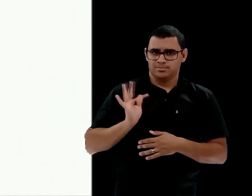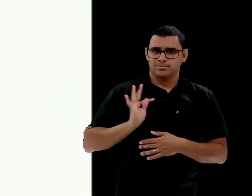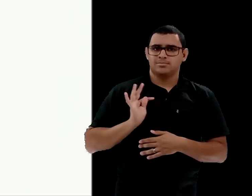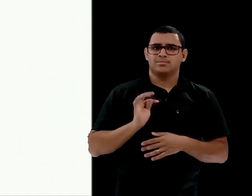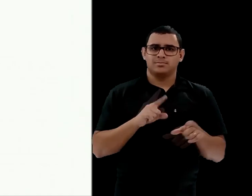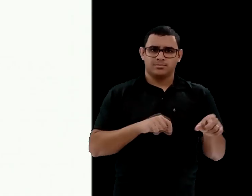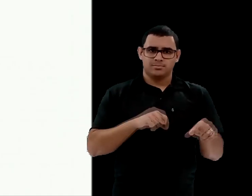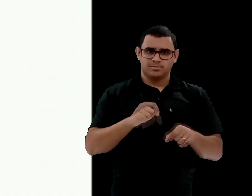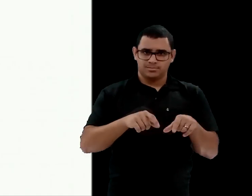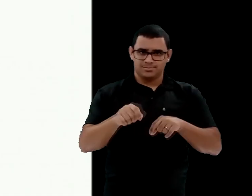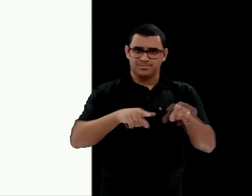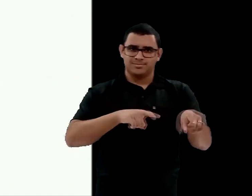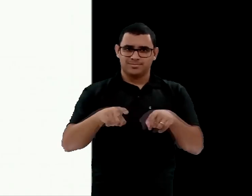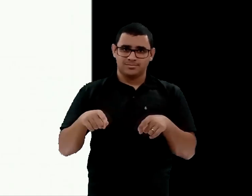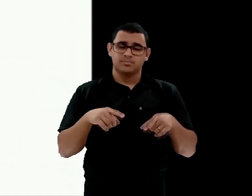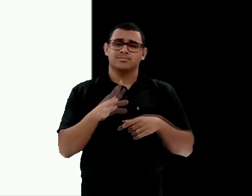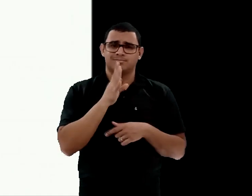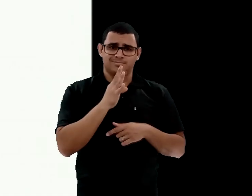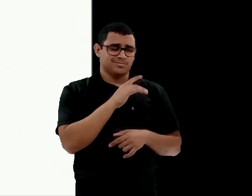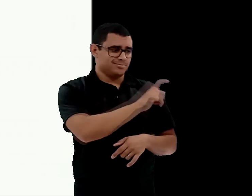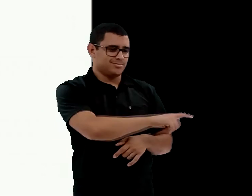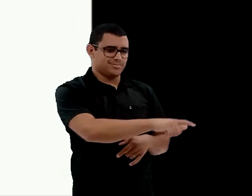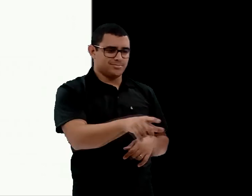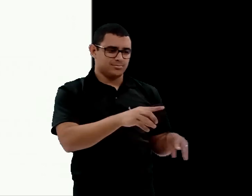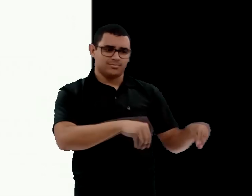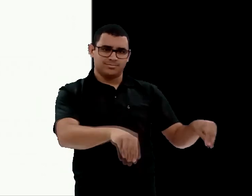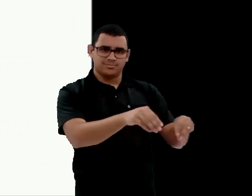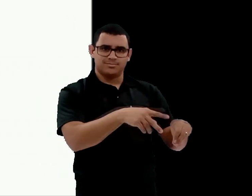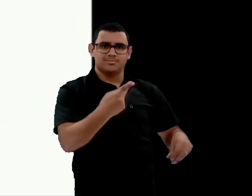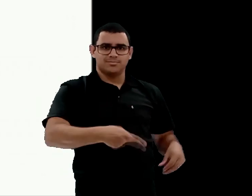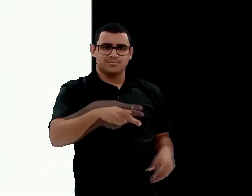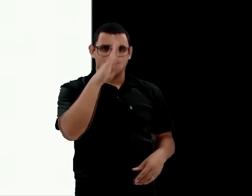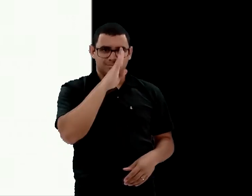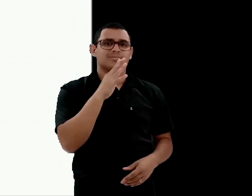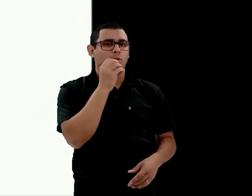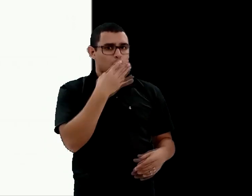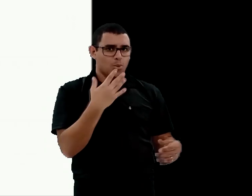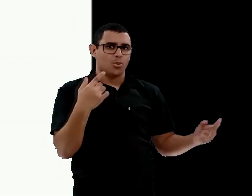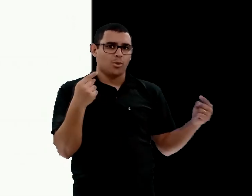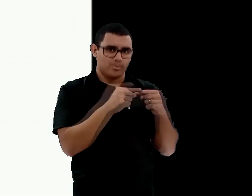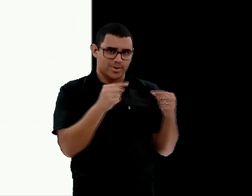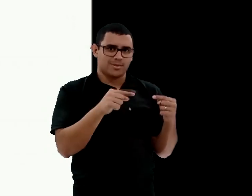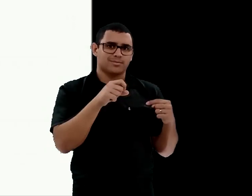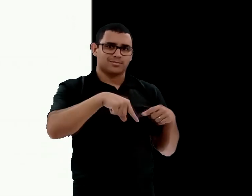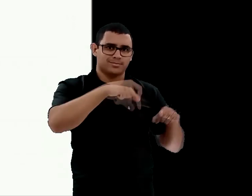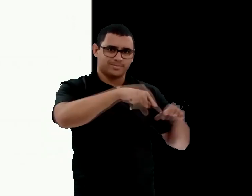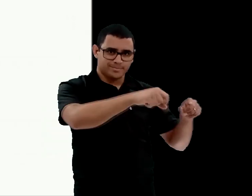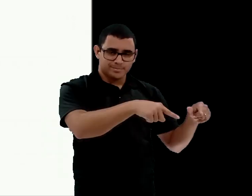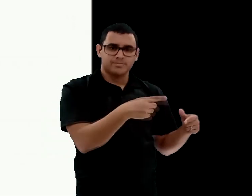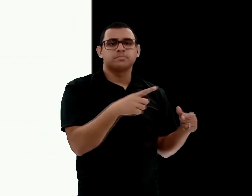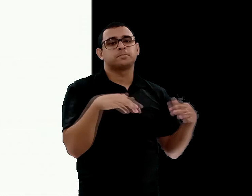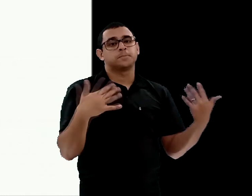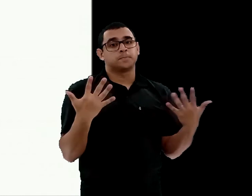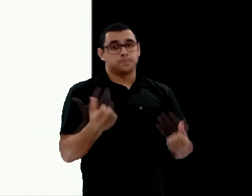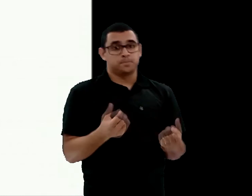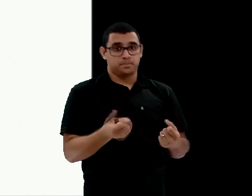técnicas, perceberam também que os solos eram favoráveis, né, para o cultivo da cana,